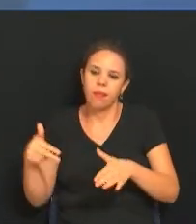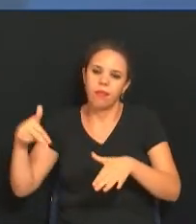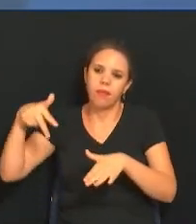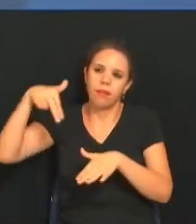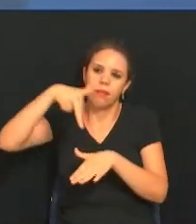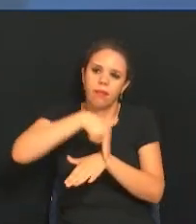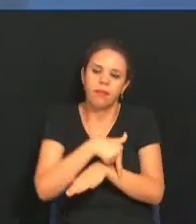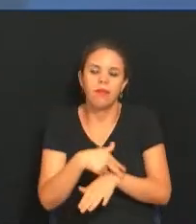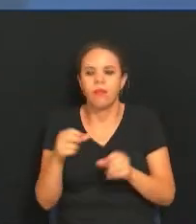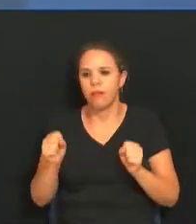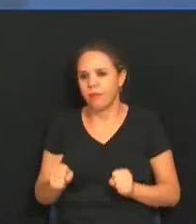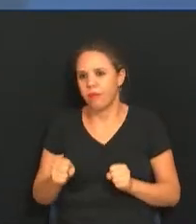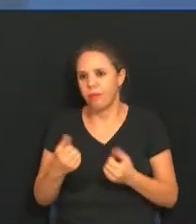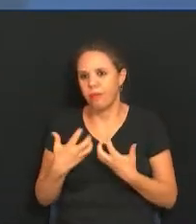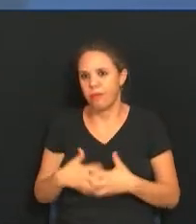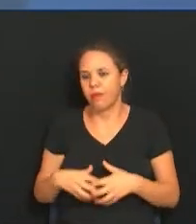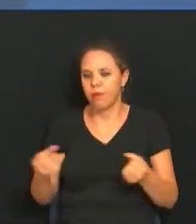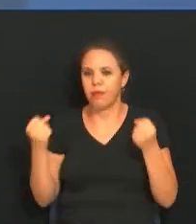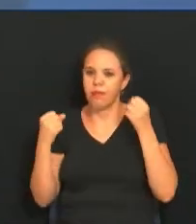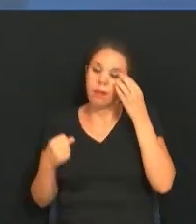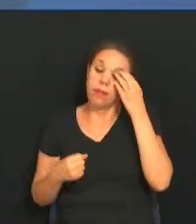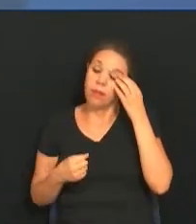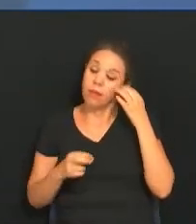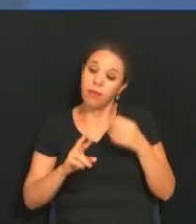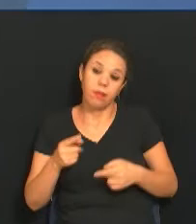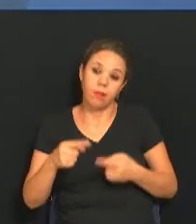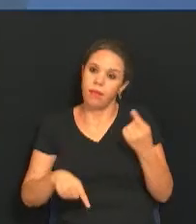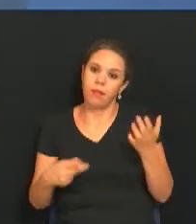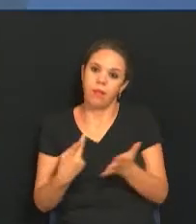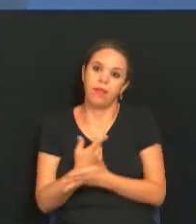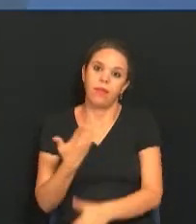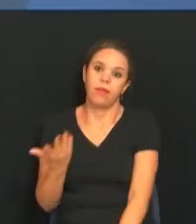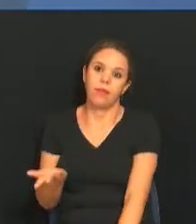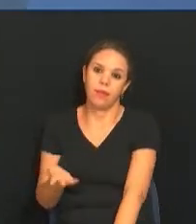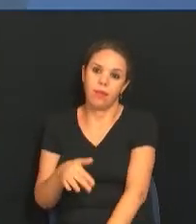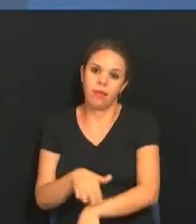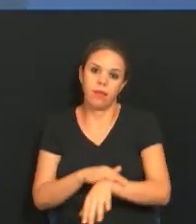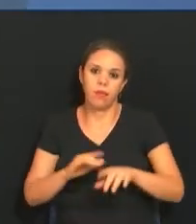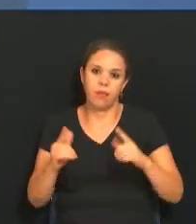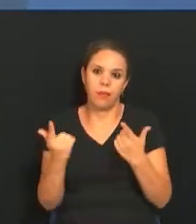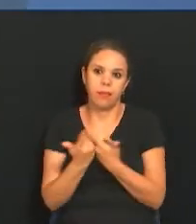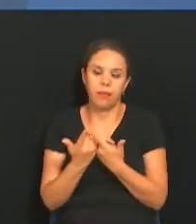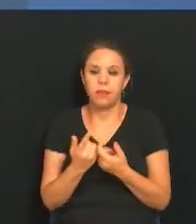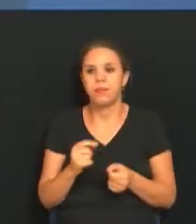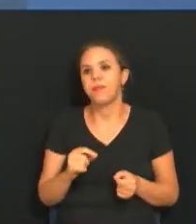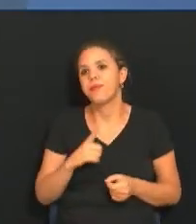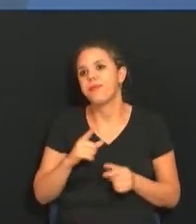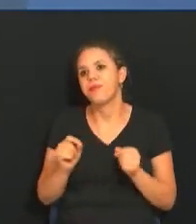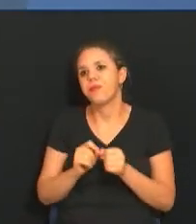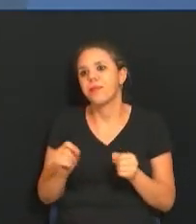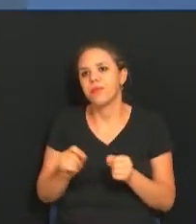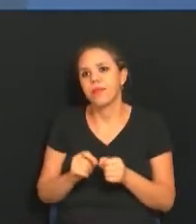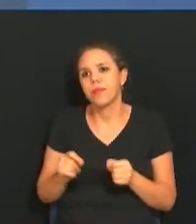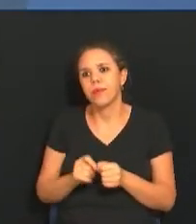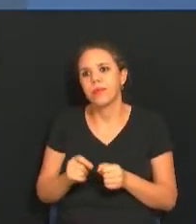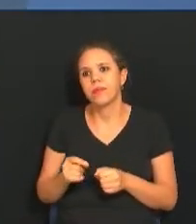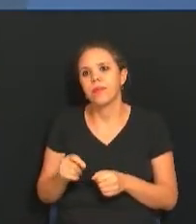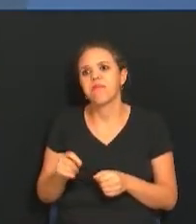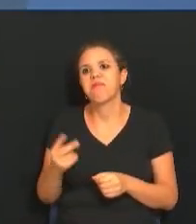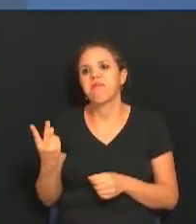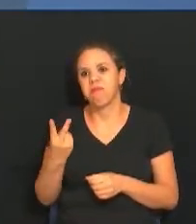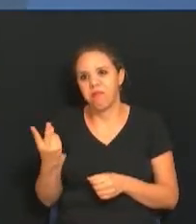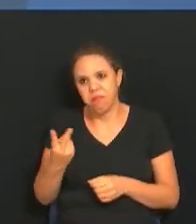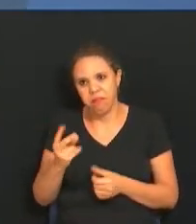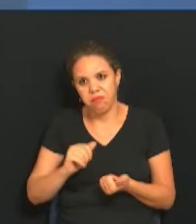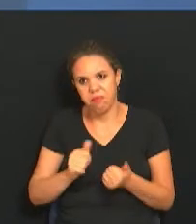para poder se exercitar. Então, isso não é justo. Conversando com esse grupo, nós, então, fizemos fazer valer o